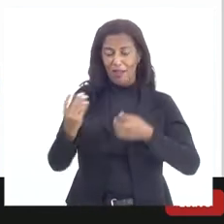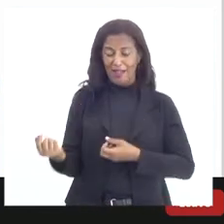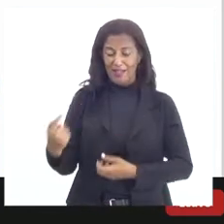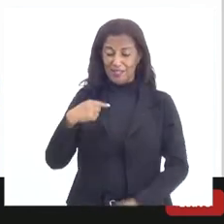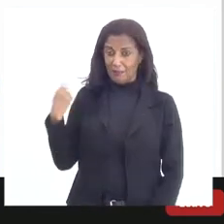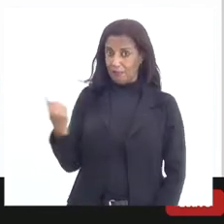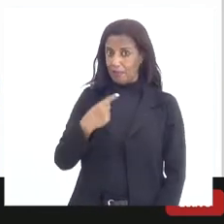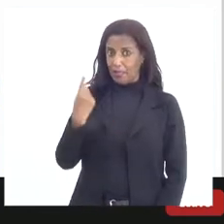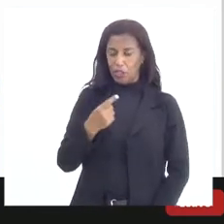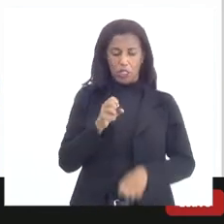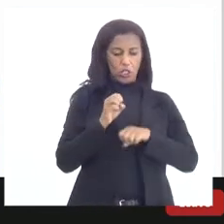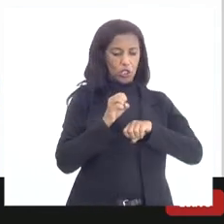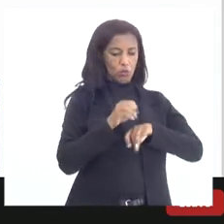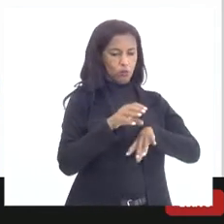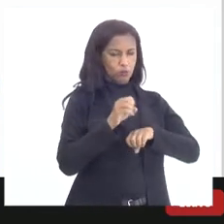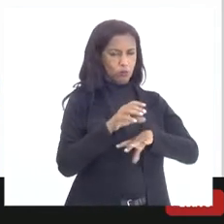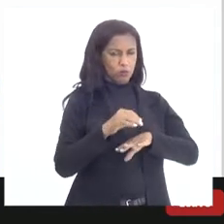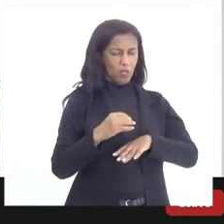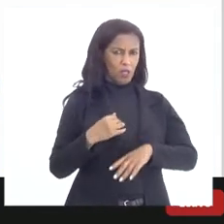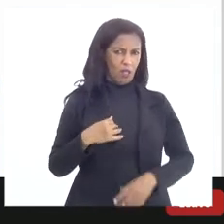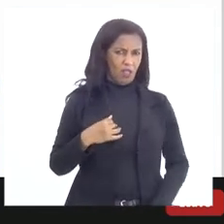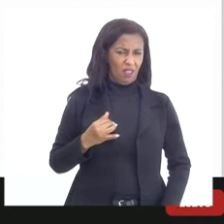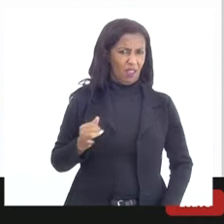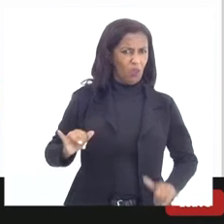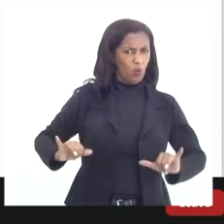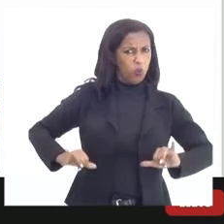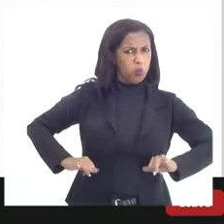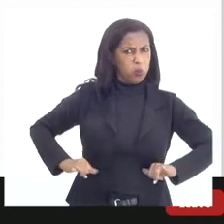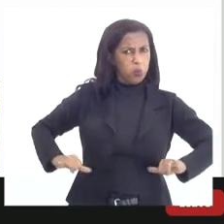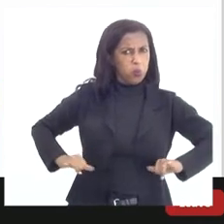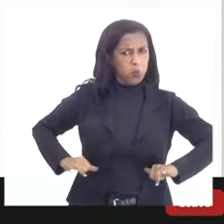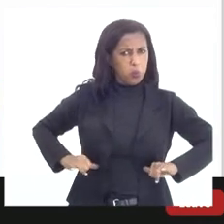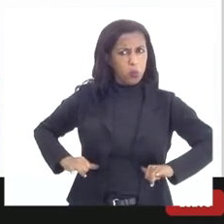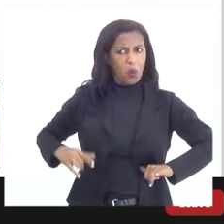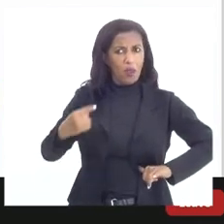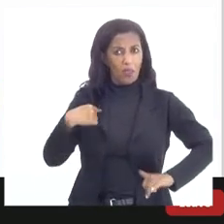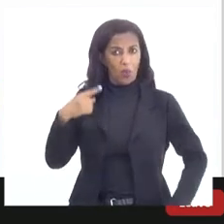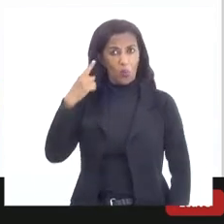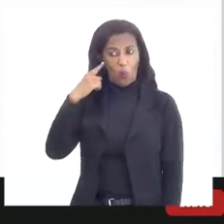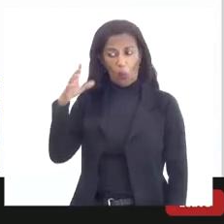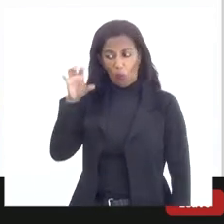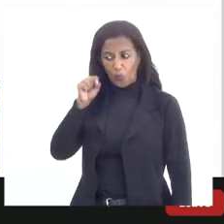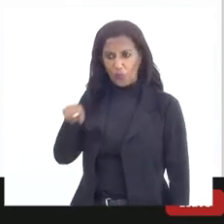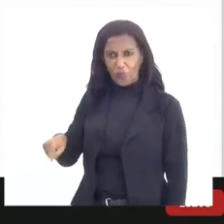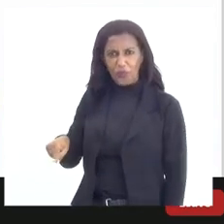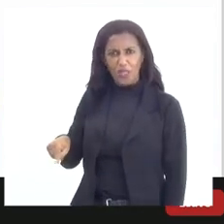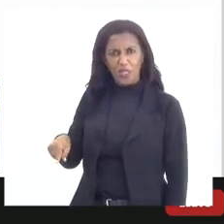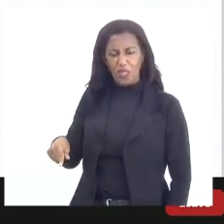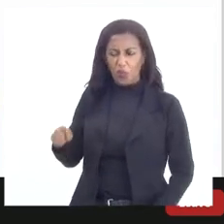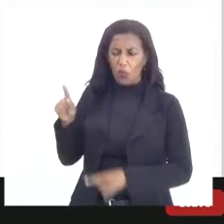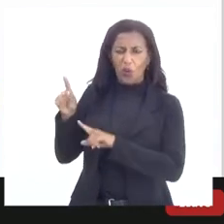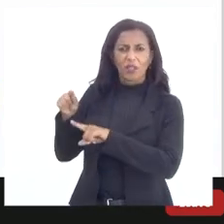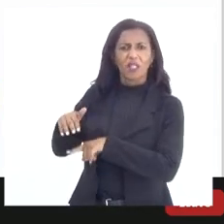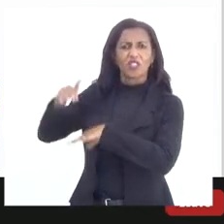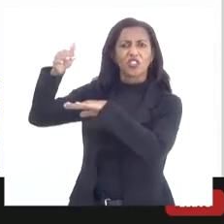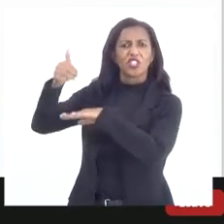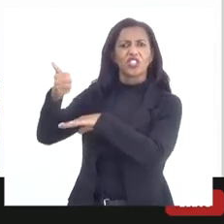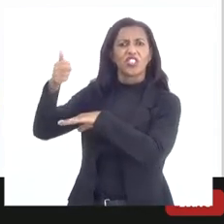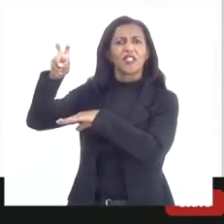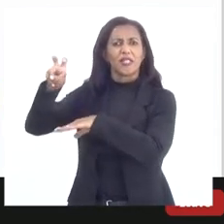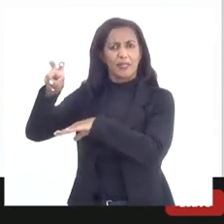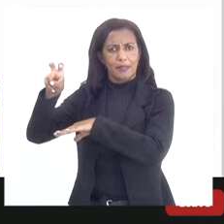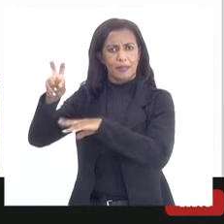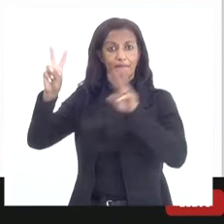educação, é muito dolorosa, que eu ouvi da Tauana, essa que está aparecendo, quando ela tinha 15 anos. Dizia assim a